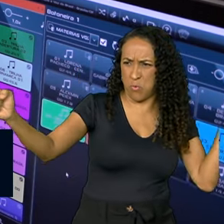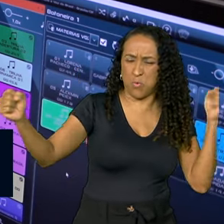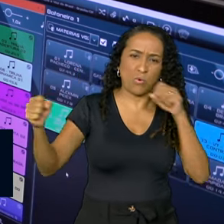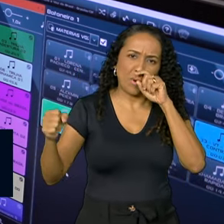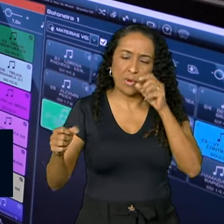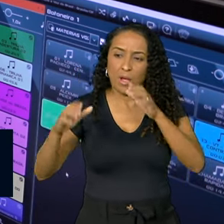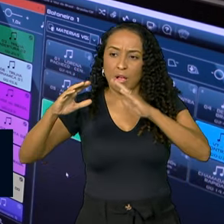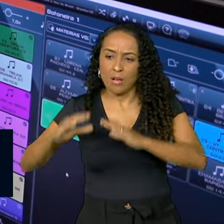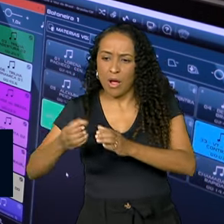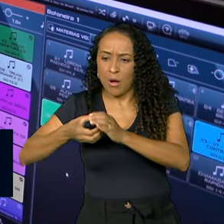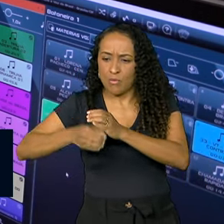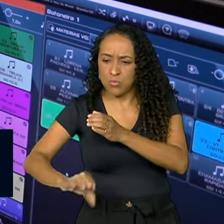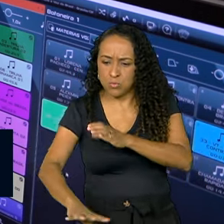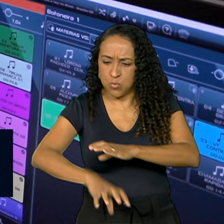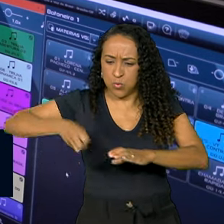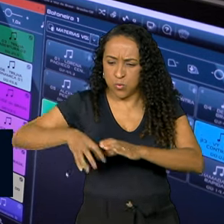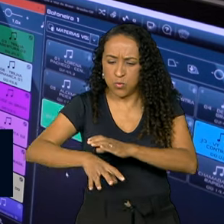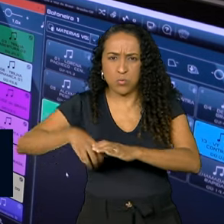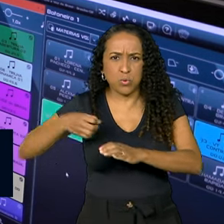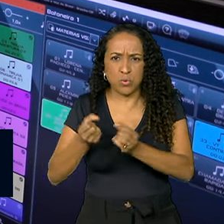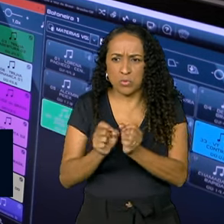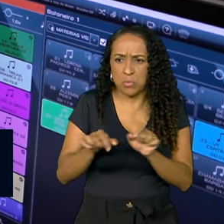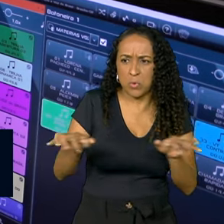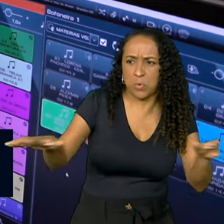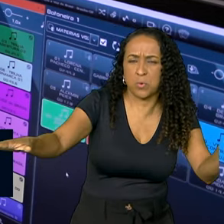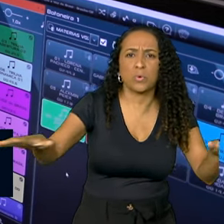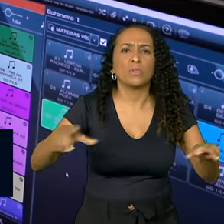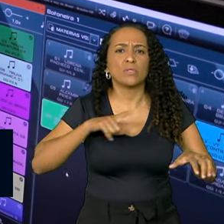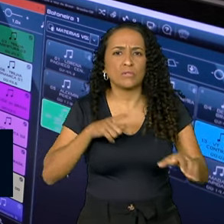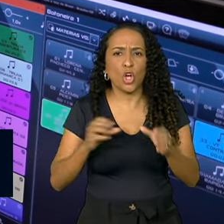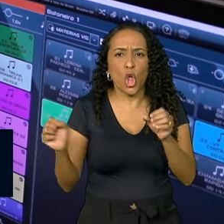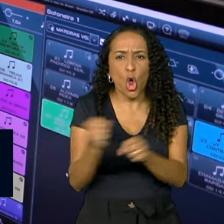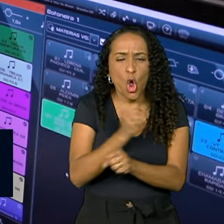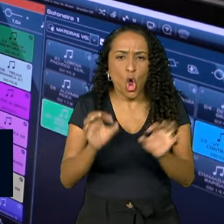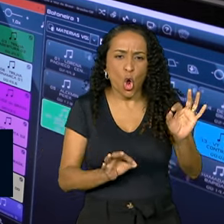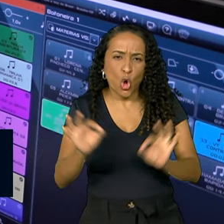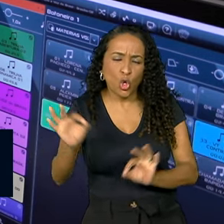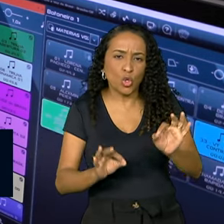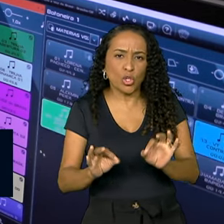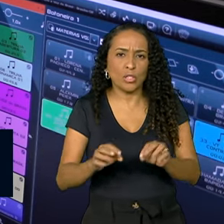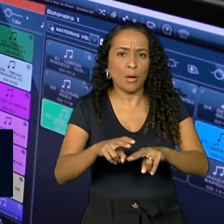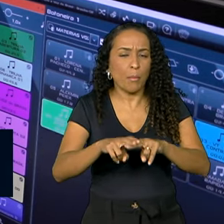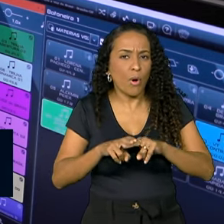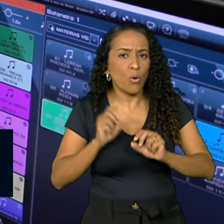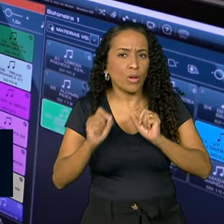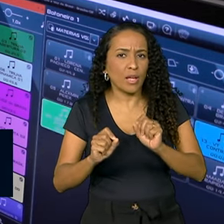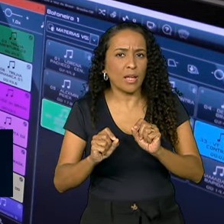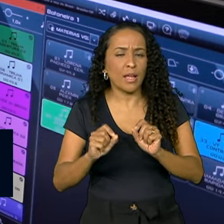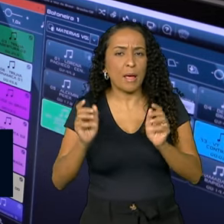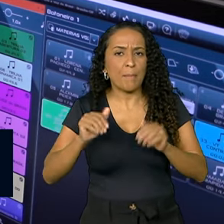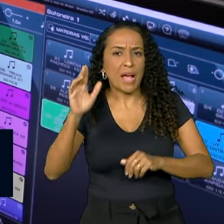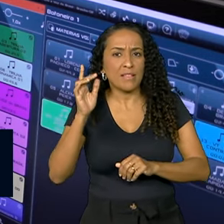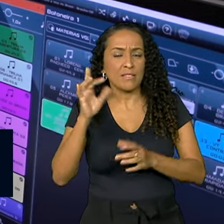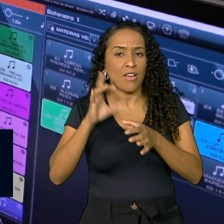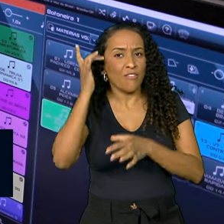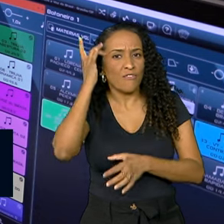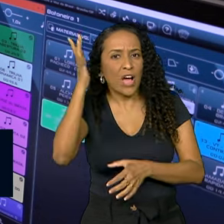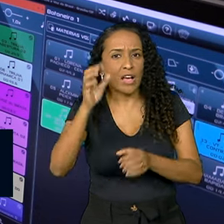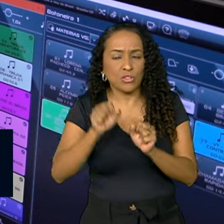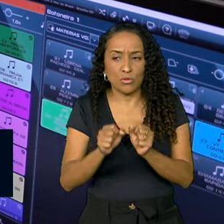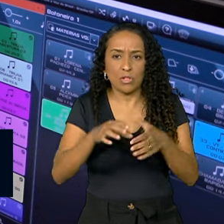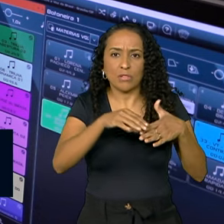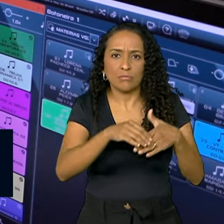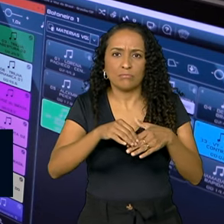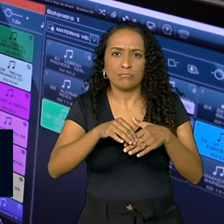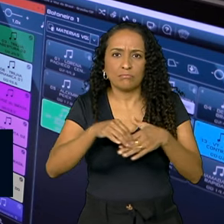bombeamento de linhas de transmissão que foram construídas para poder viabilizar a a a distribuição de